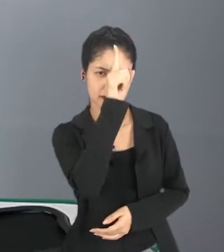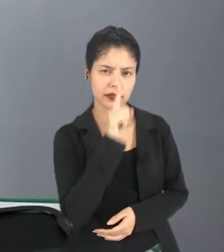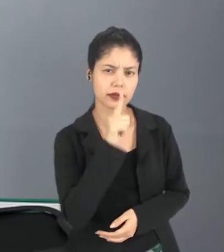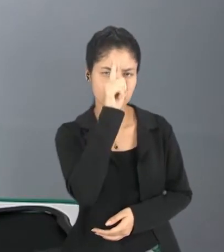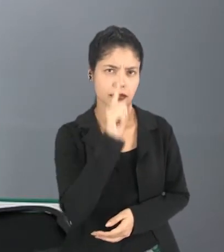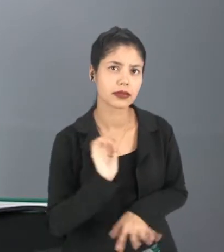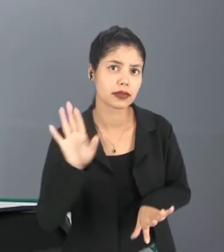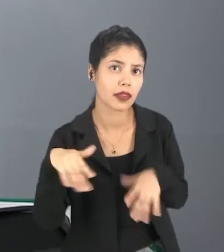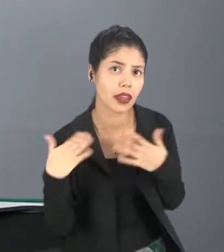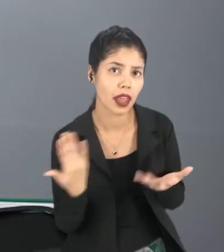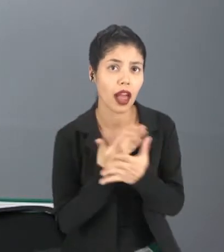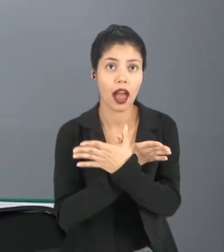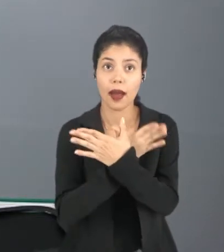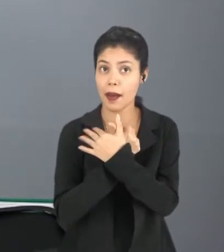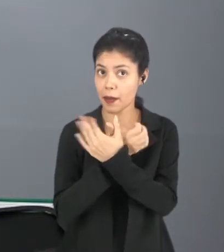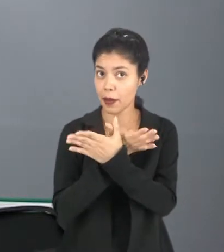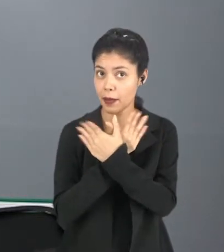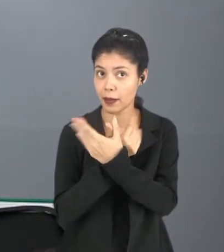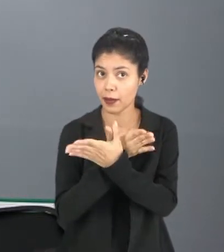As borboletas